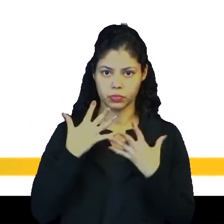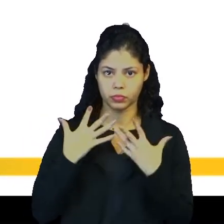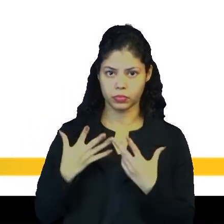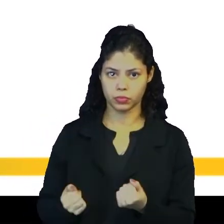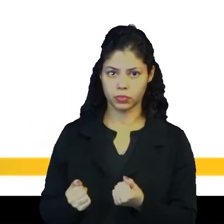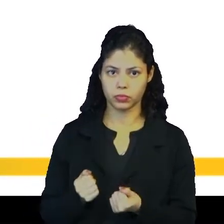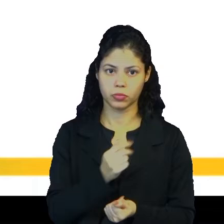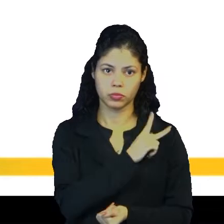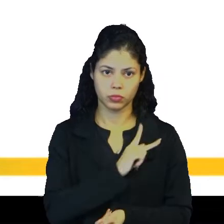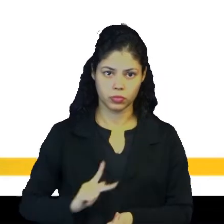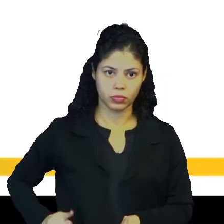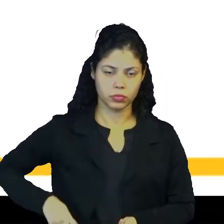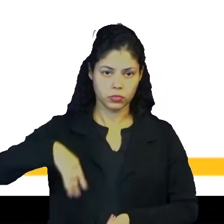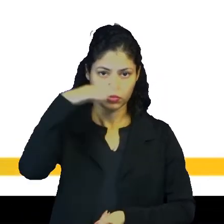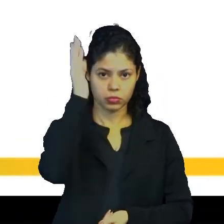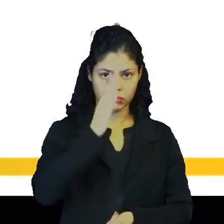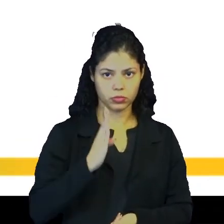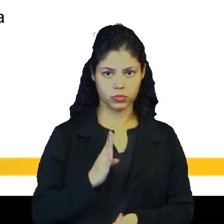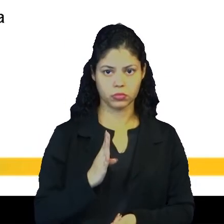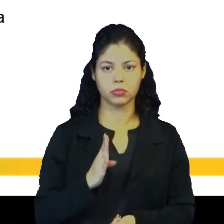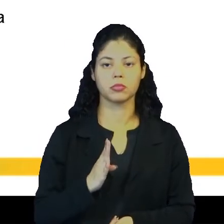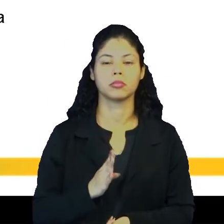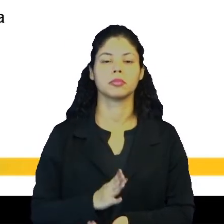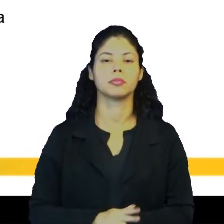assume a presidência do Brasil.